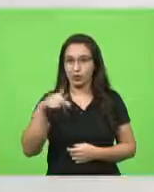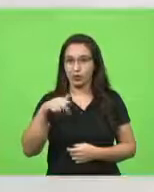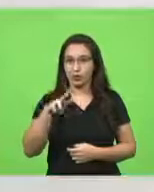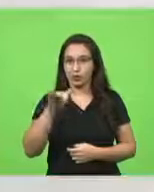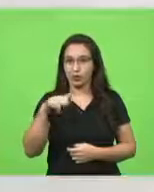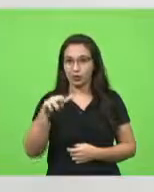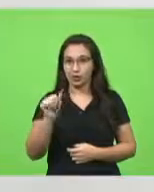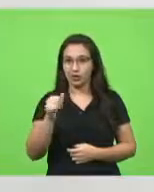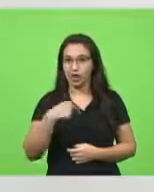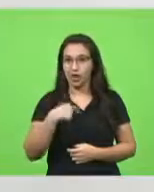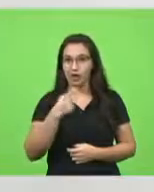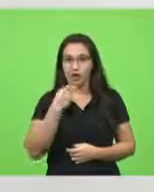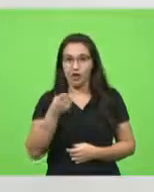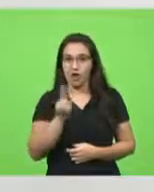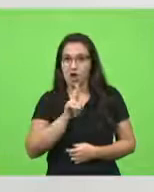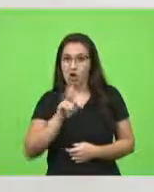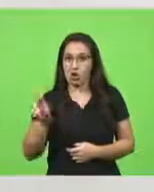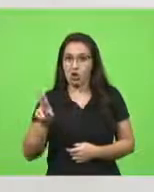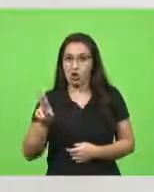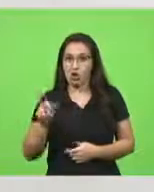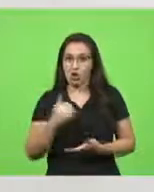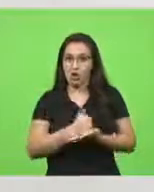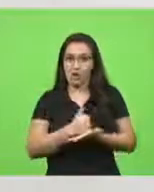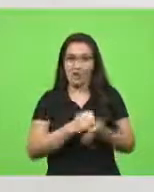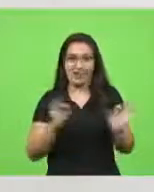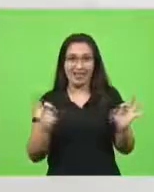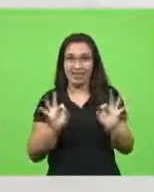de remédio nenhum, deputado. Me desculpa, eu não.